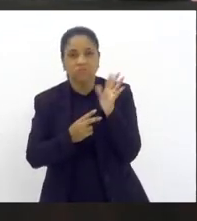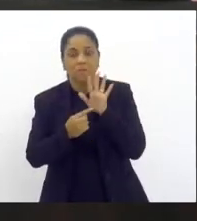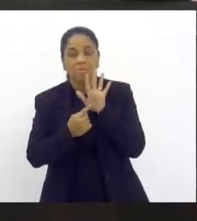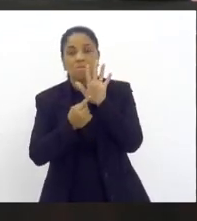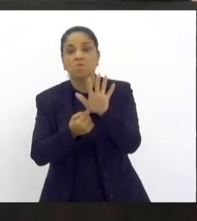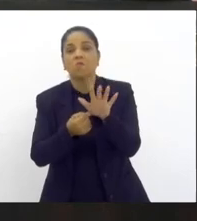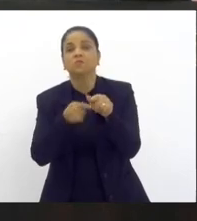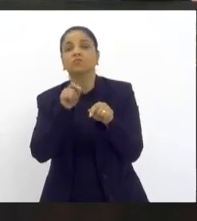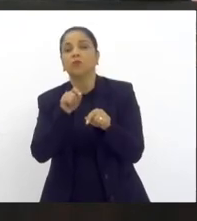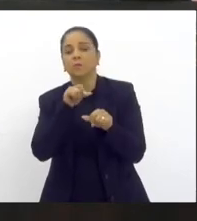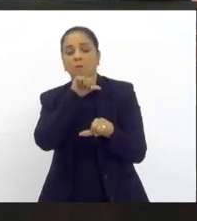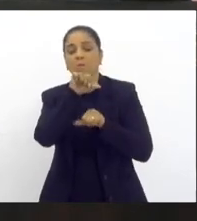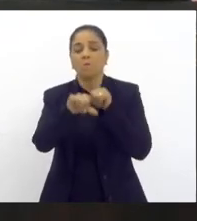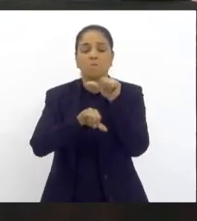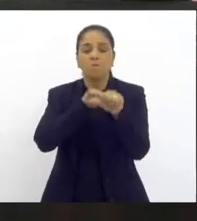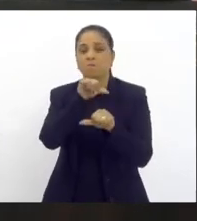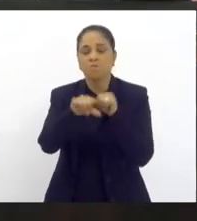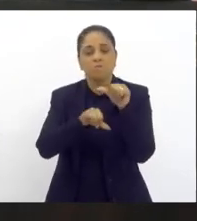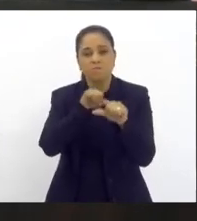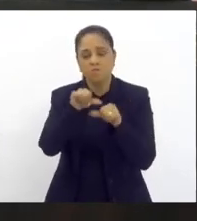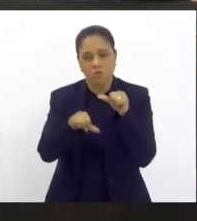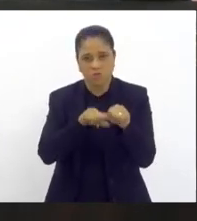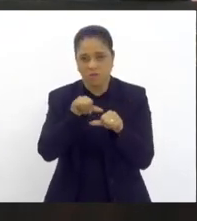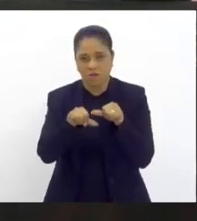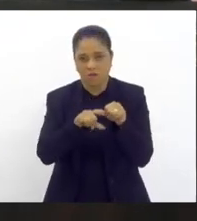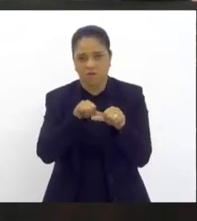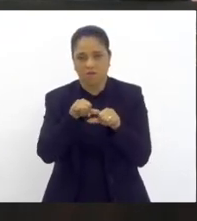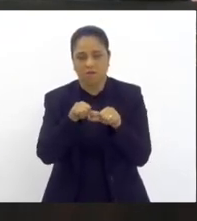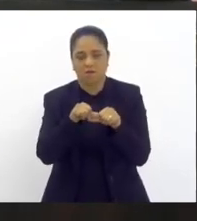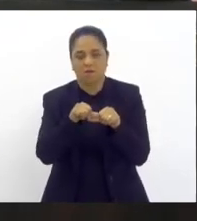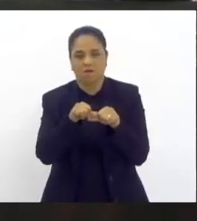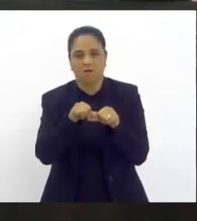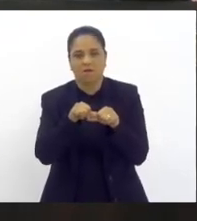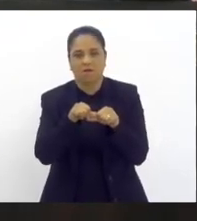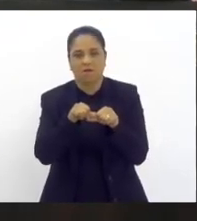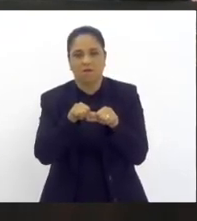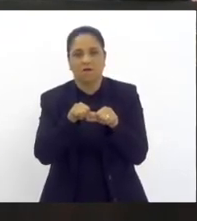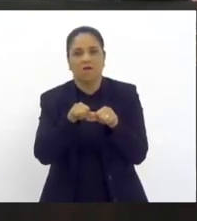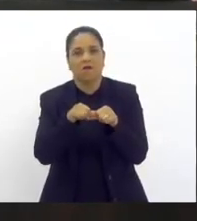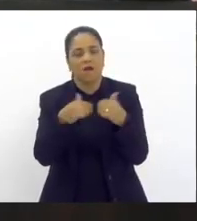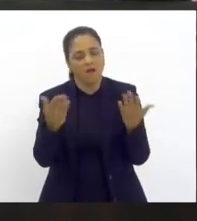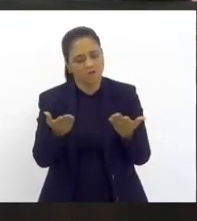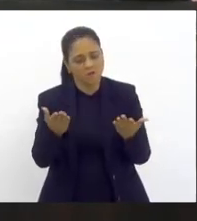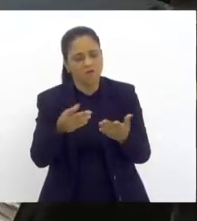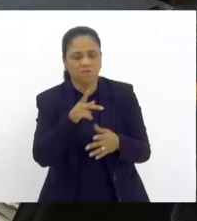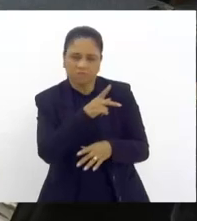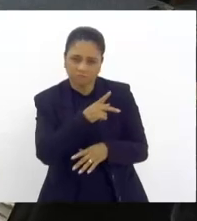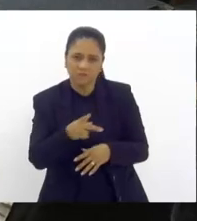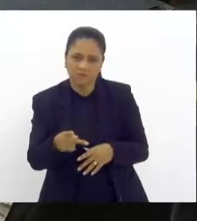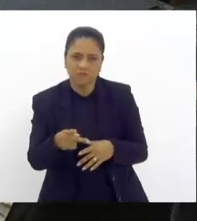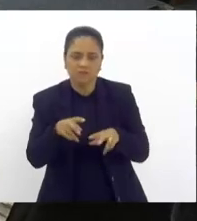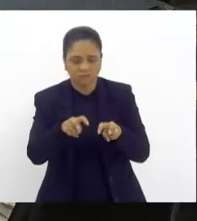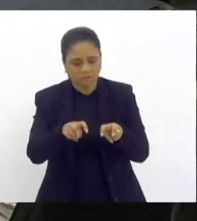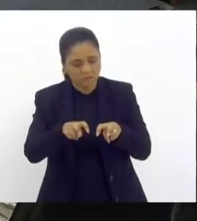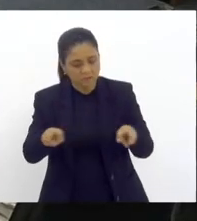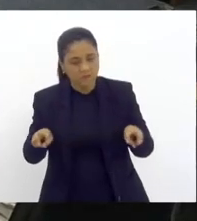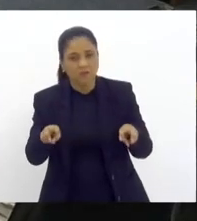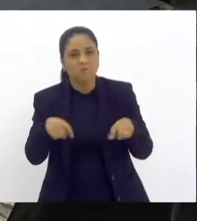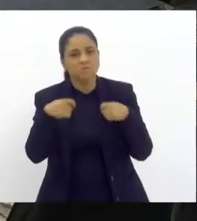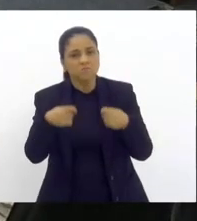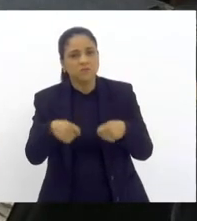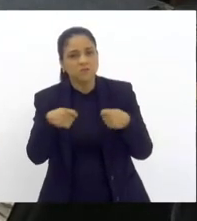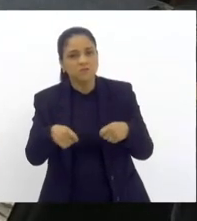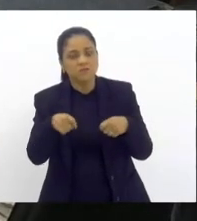mude essa perspectiva, deputada Verônica, presidente dessa sessão no momento. Porque a gente precisa da